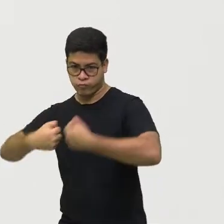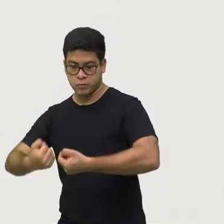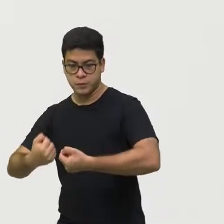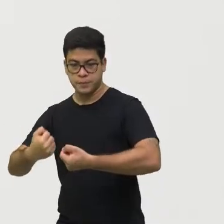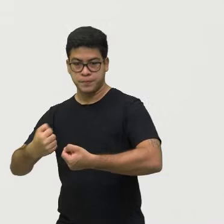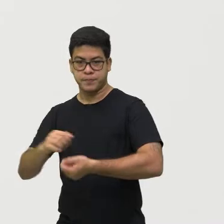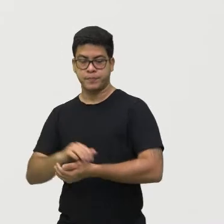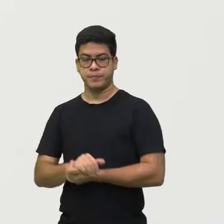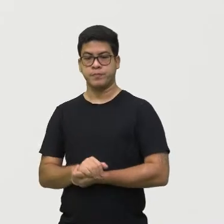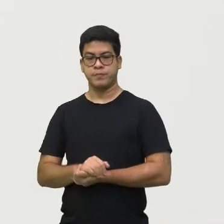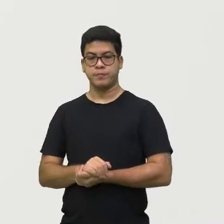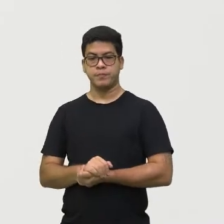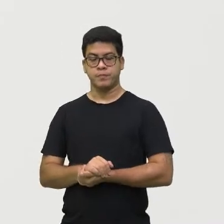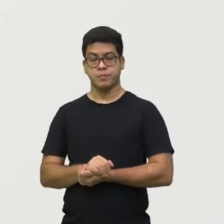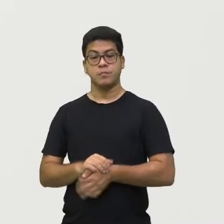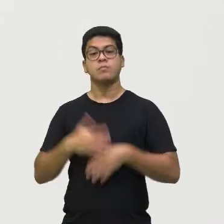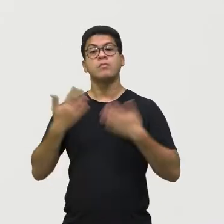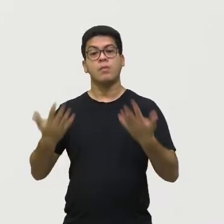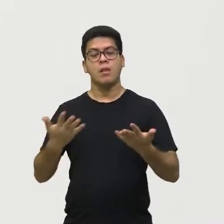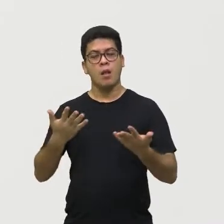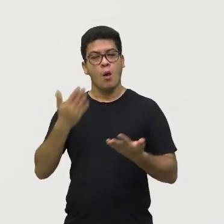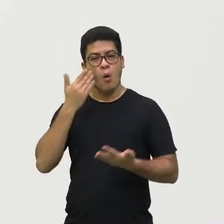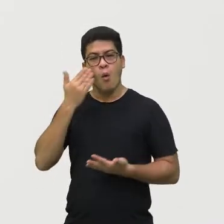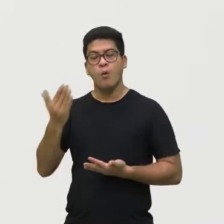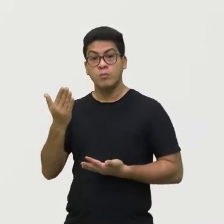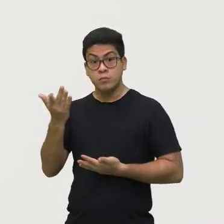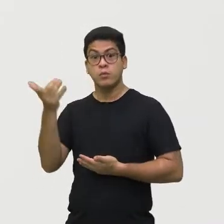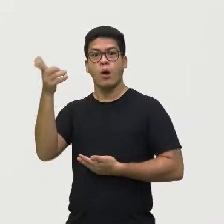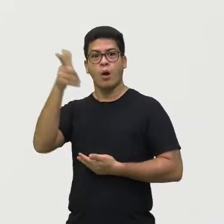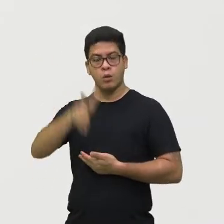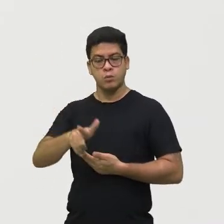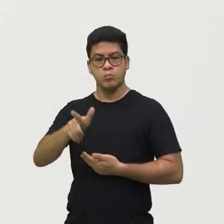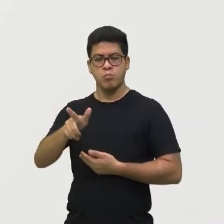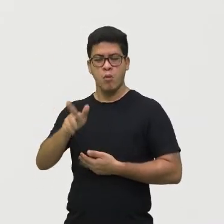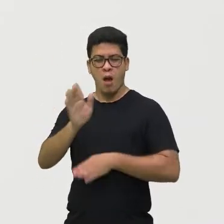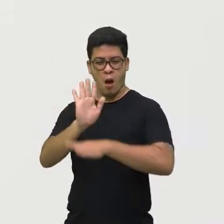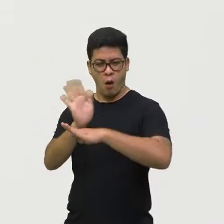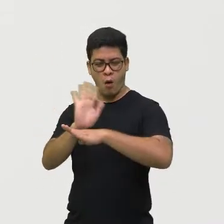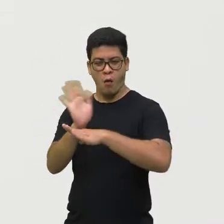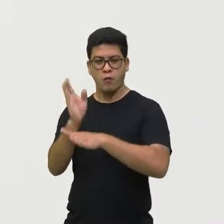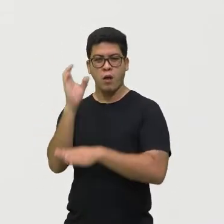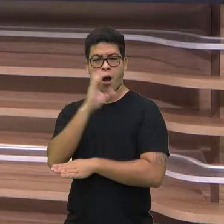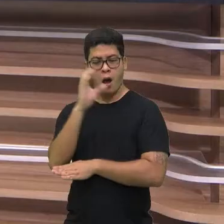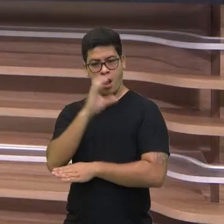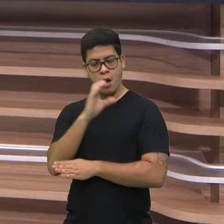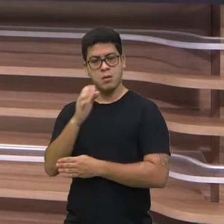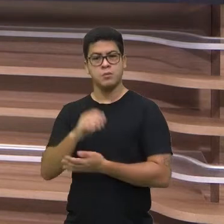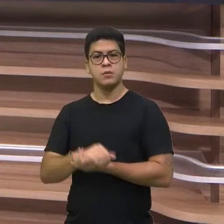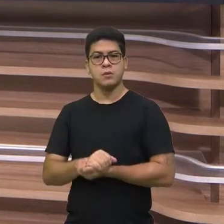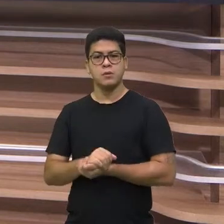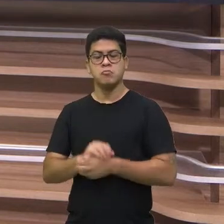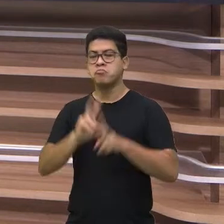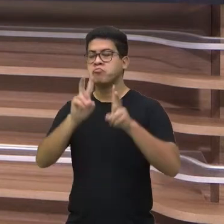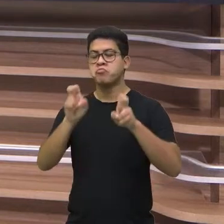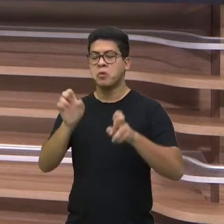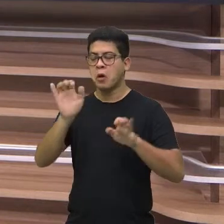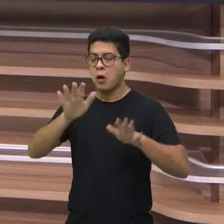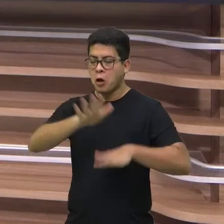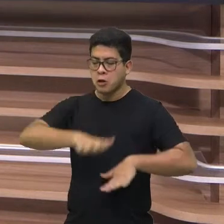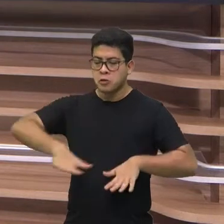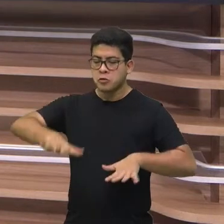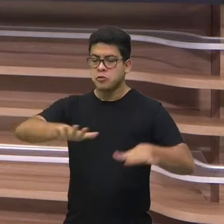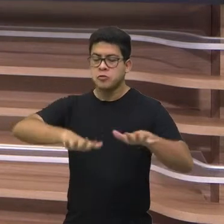se movimentou. Agora nós vamos assistir mais uma animação, mais um vídeo, que fala sobre essas superfícies,